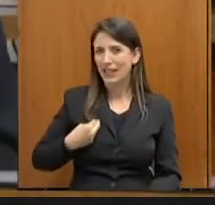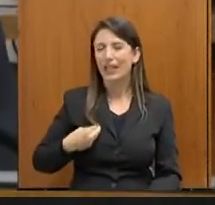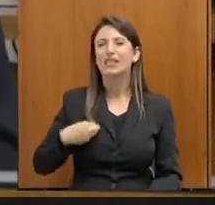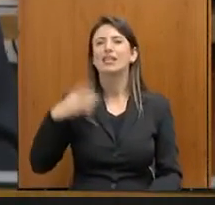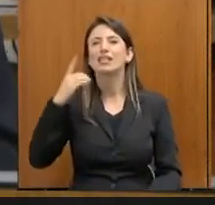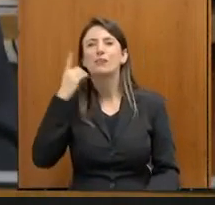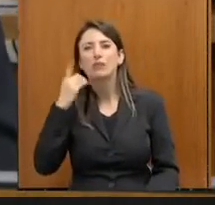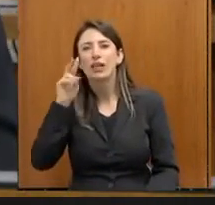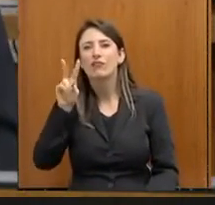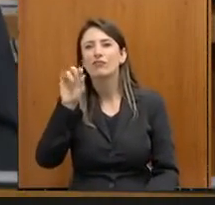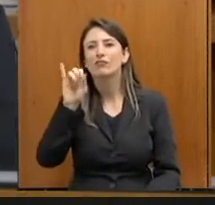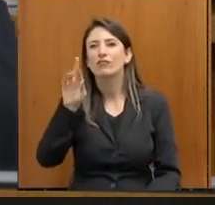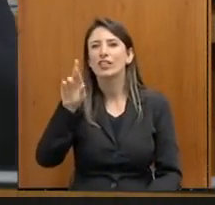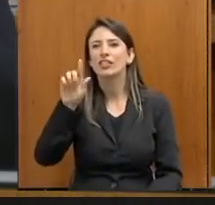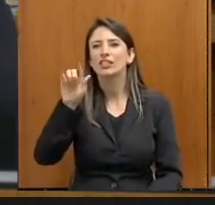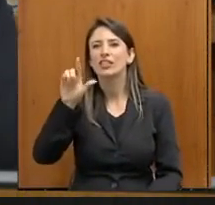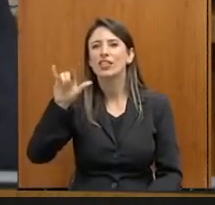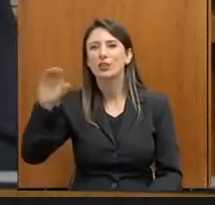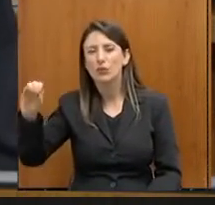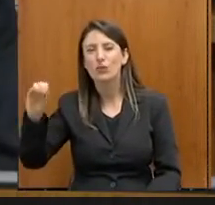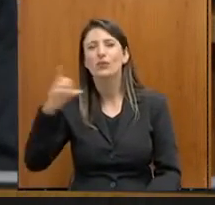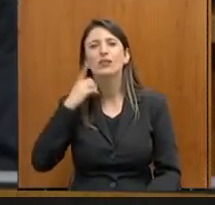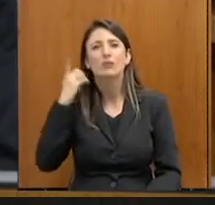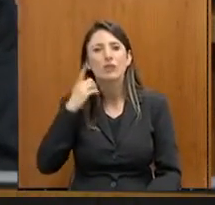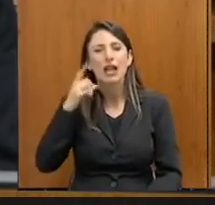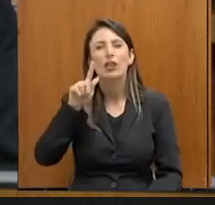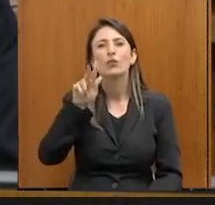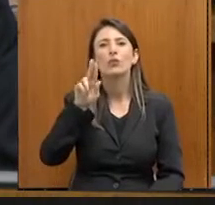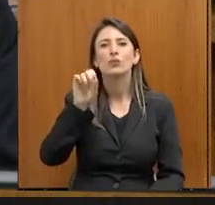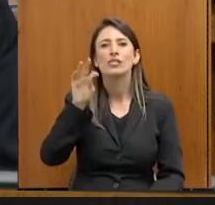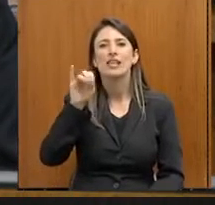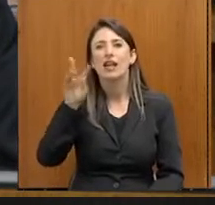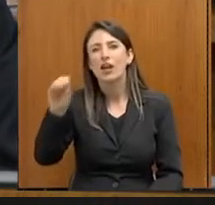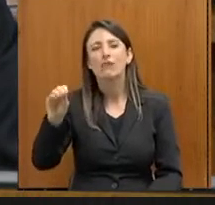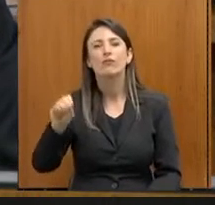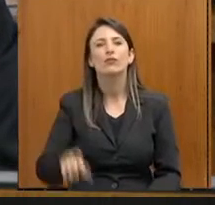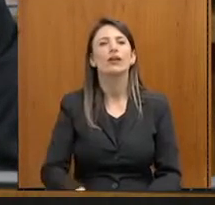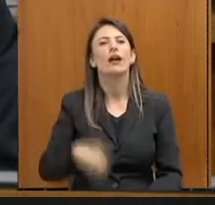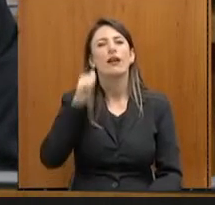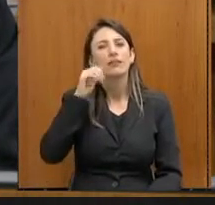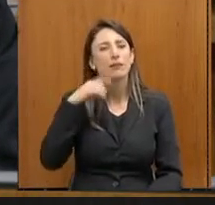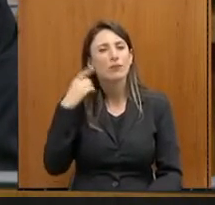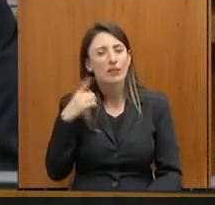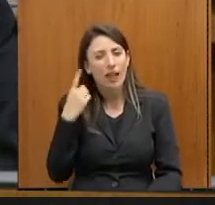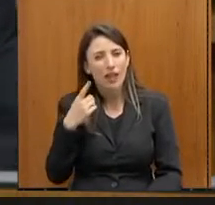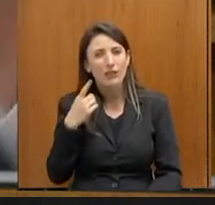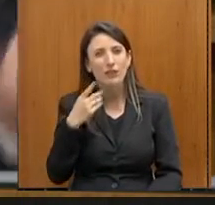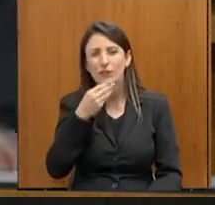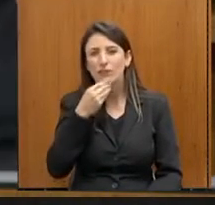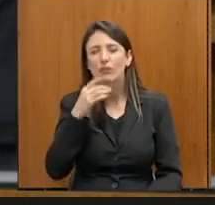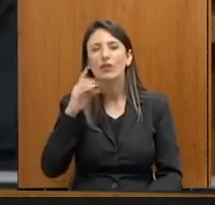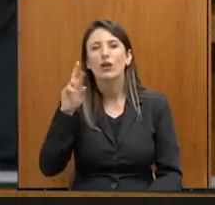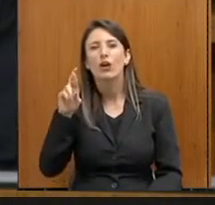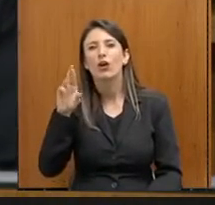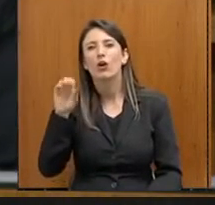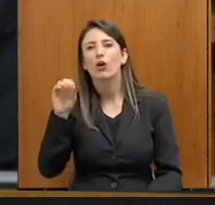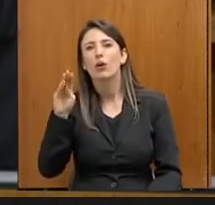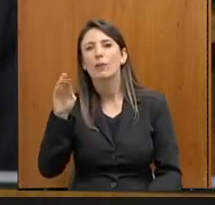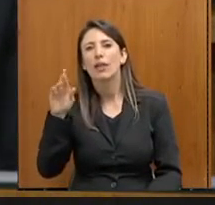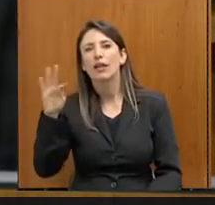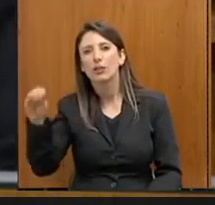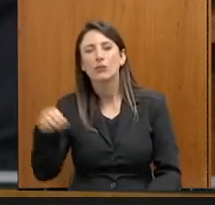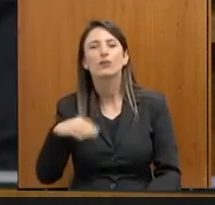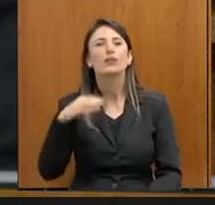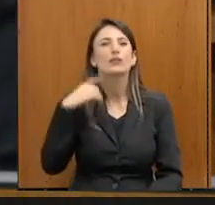Virgílio Deputado Gustavo Valadares Deputado Roberto Andrade Deputado Raul